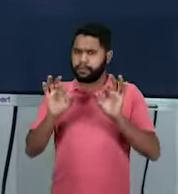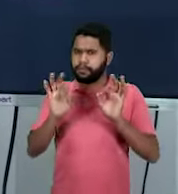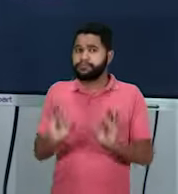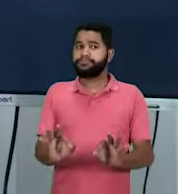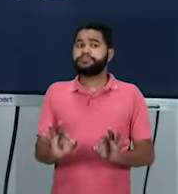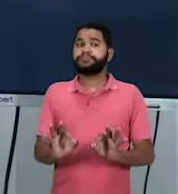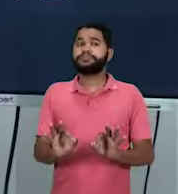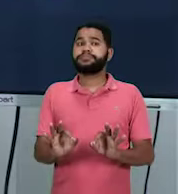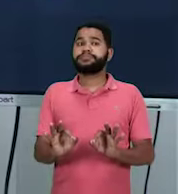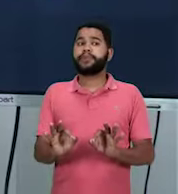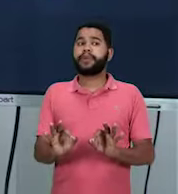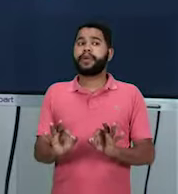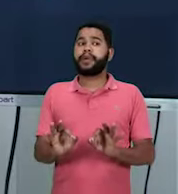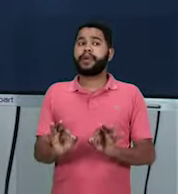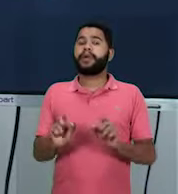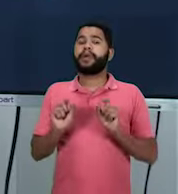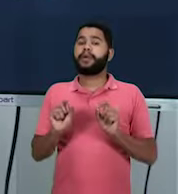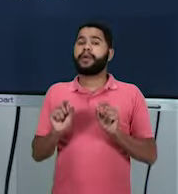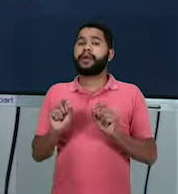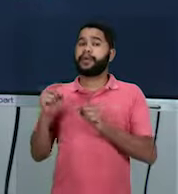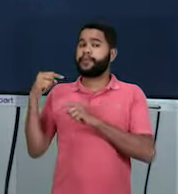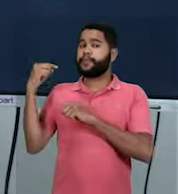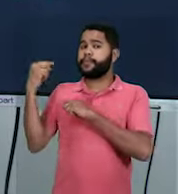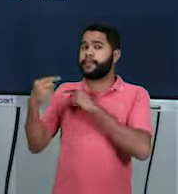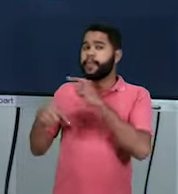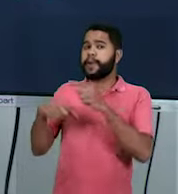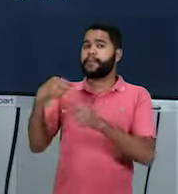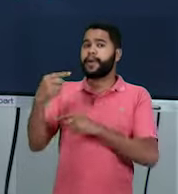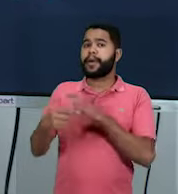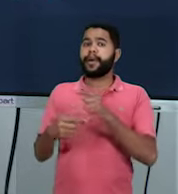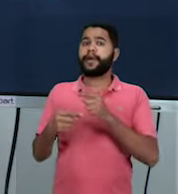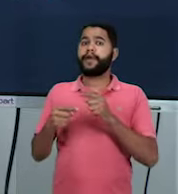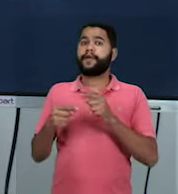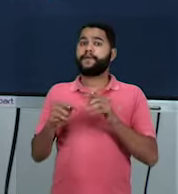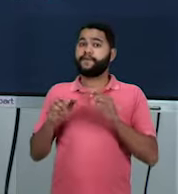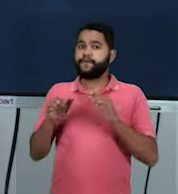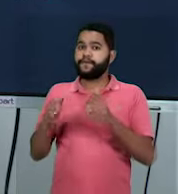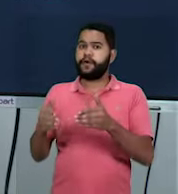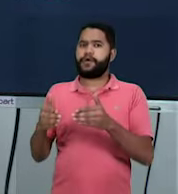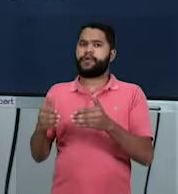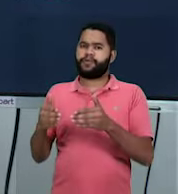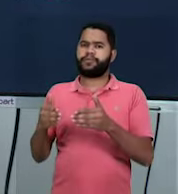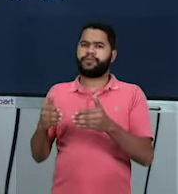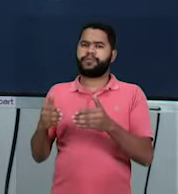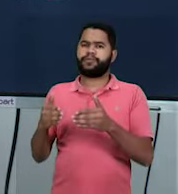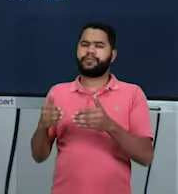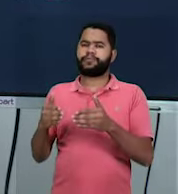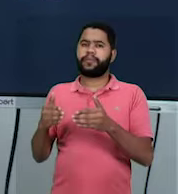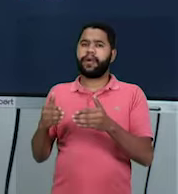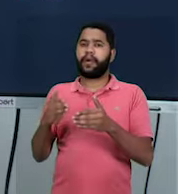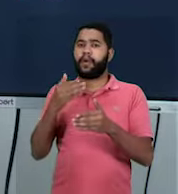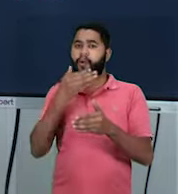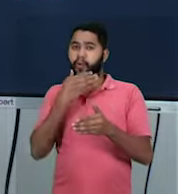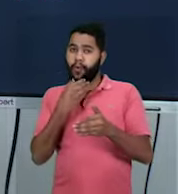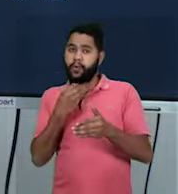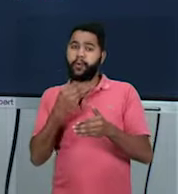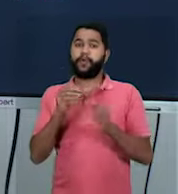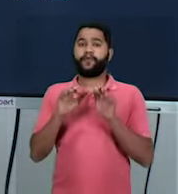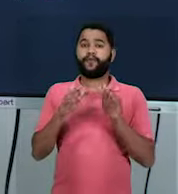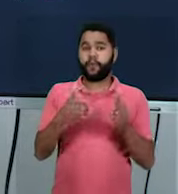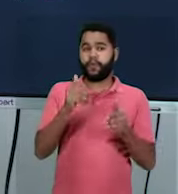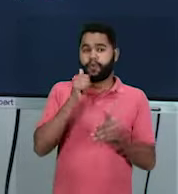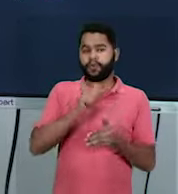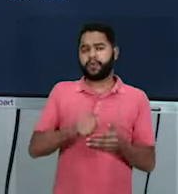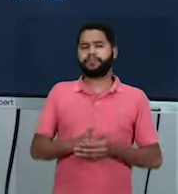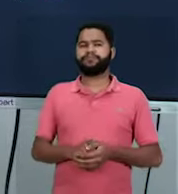afirmar que essa vai ser uma herança restrita ao sexo. Como assim, Vinícius? Eu sei